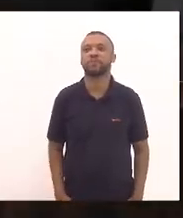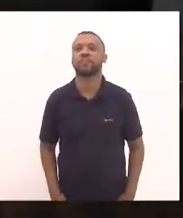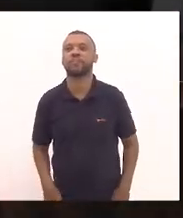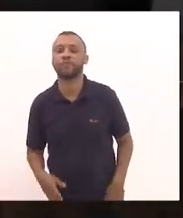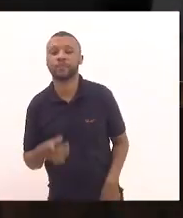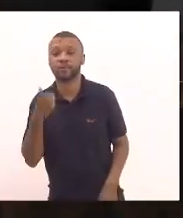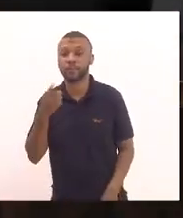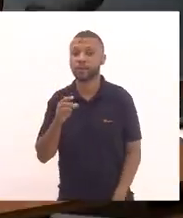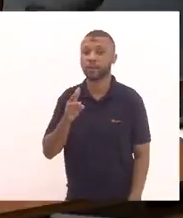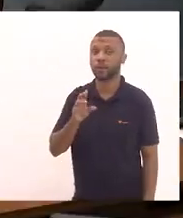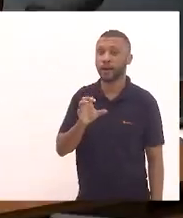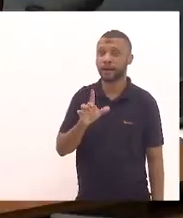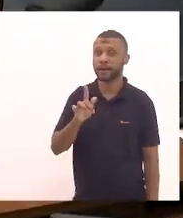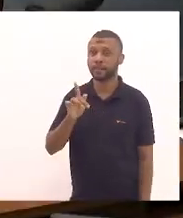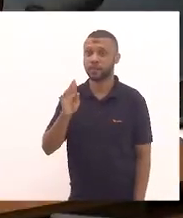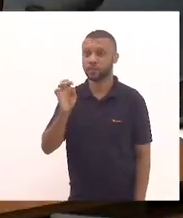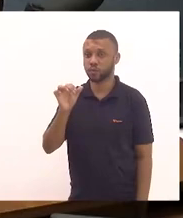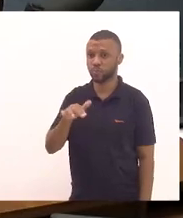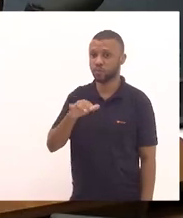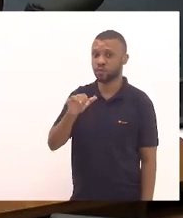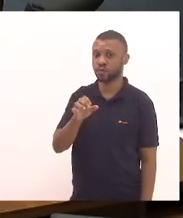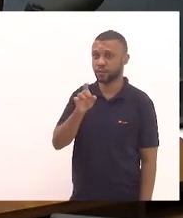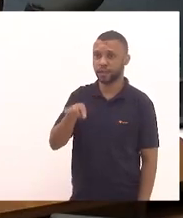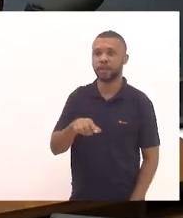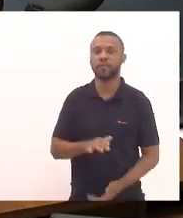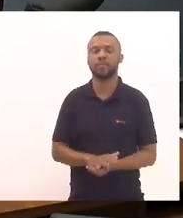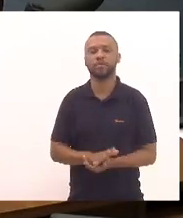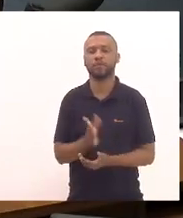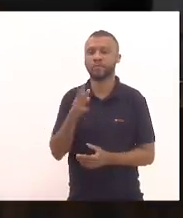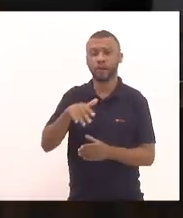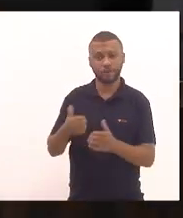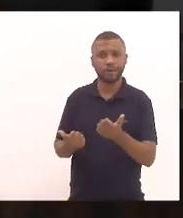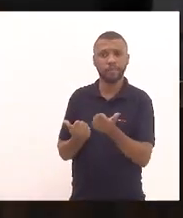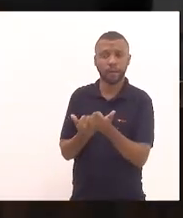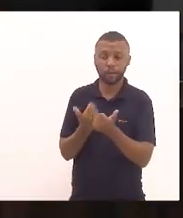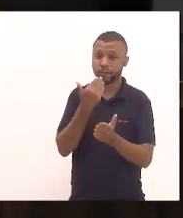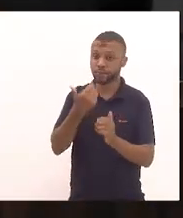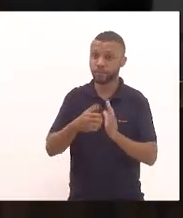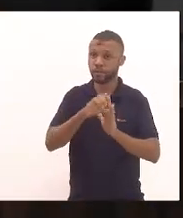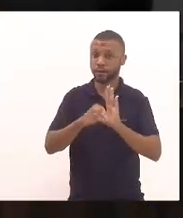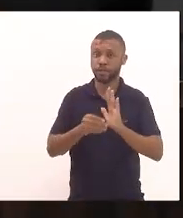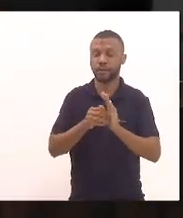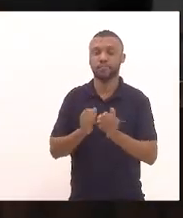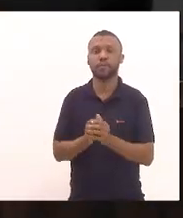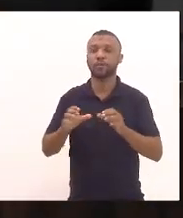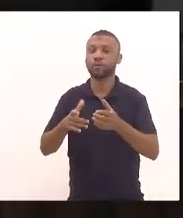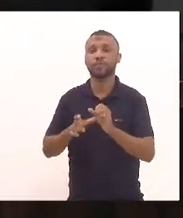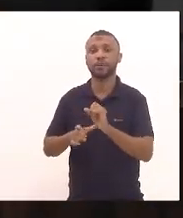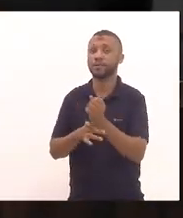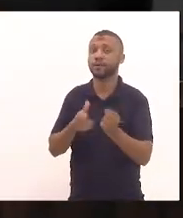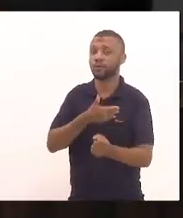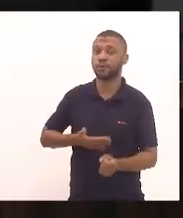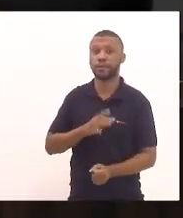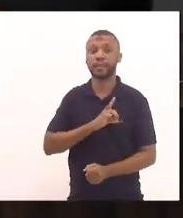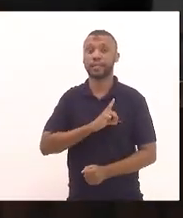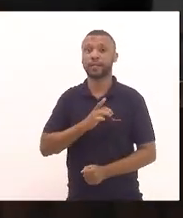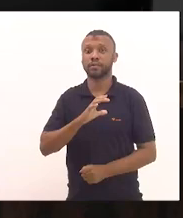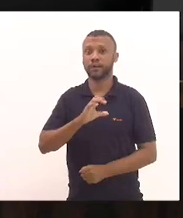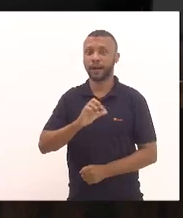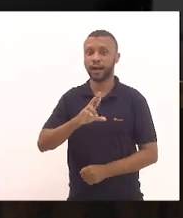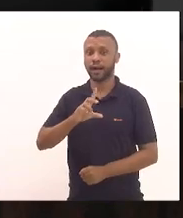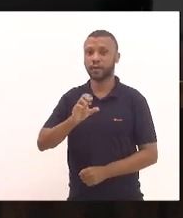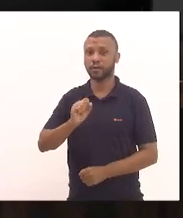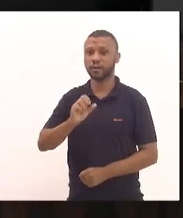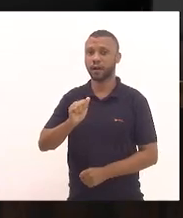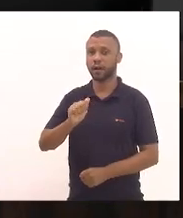Deputado Wellington José. Voto favorável com emendas. Pela Comissão de Segurança Pública, delegado Carlos Augusto.